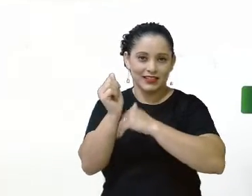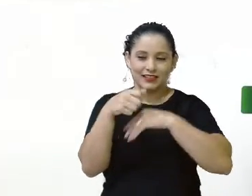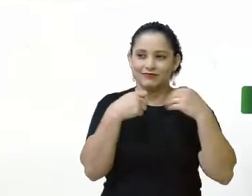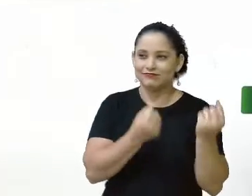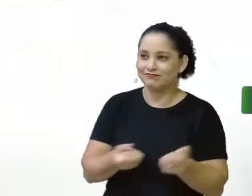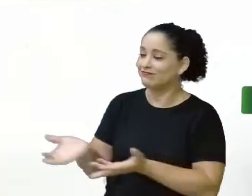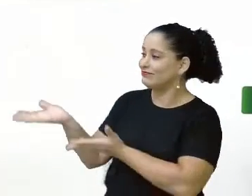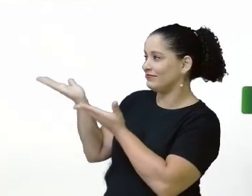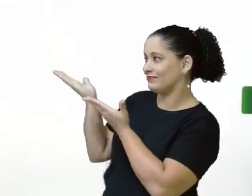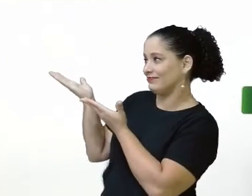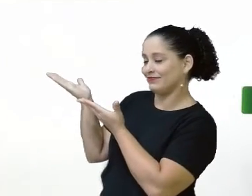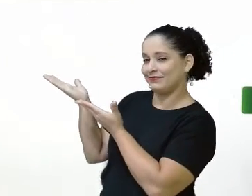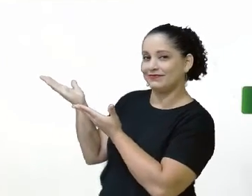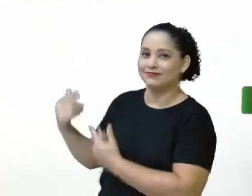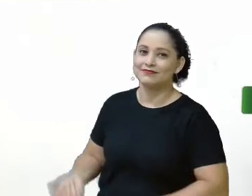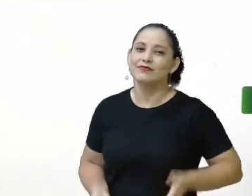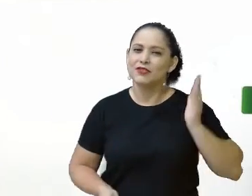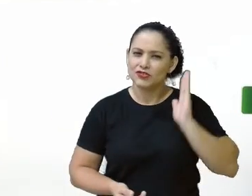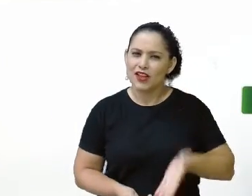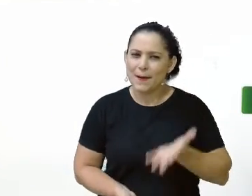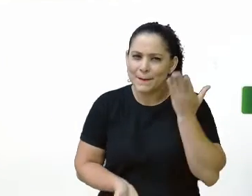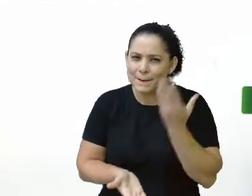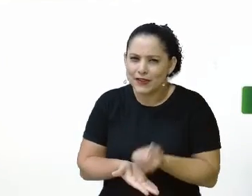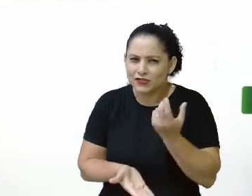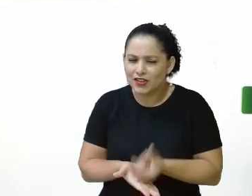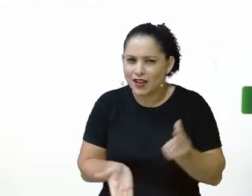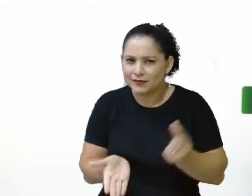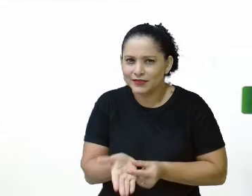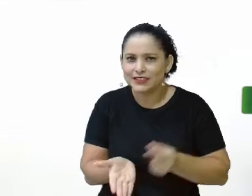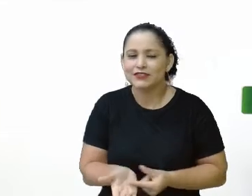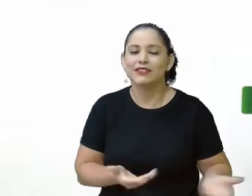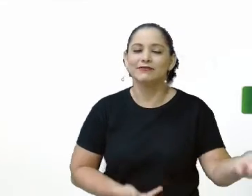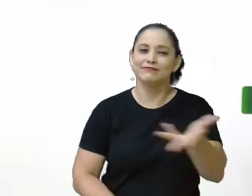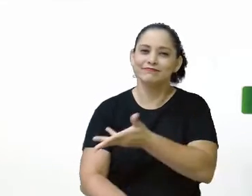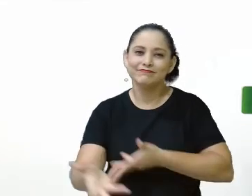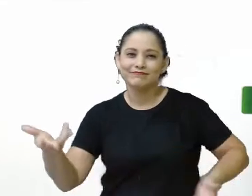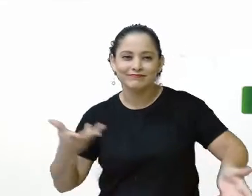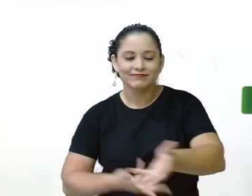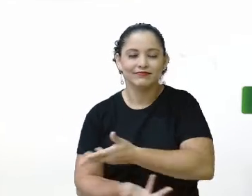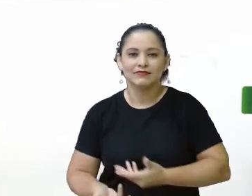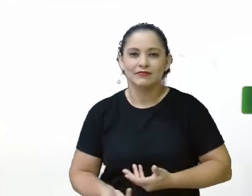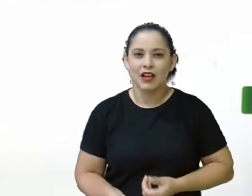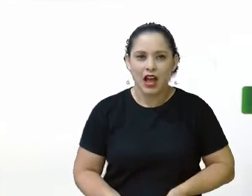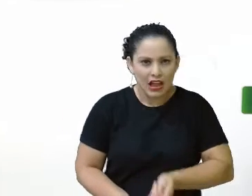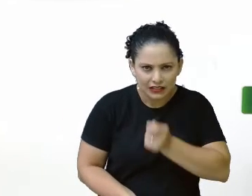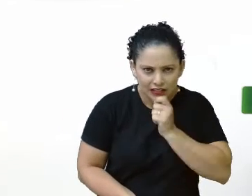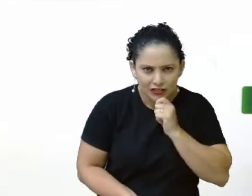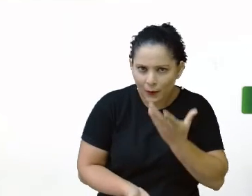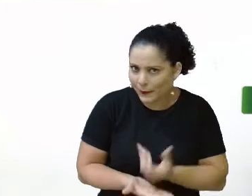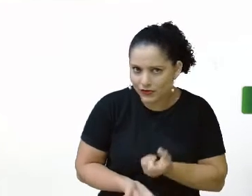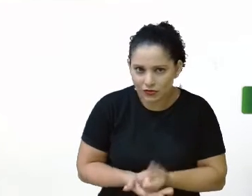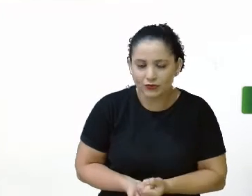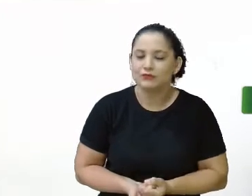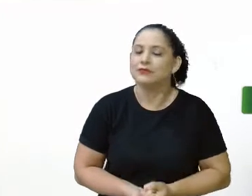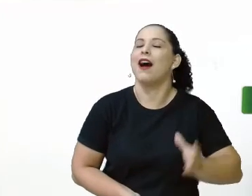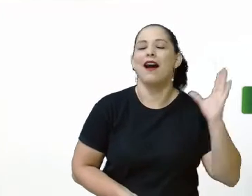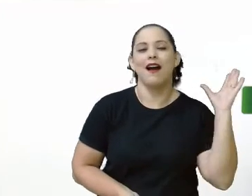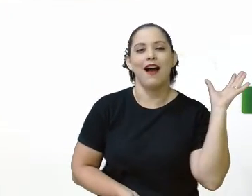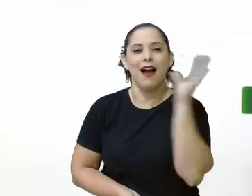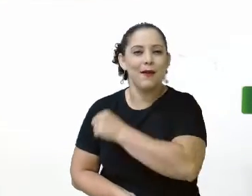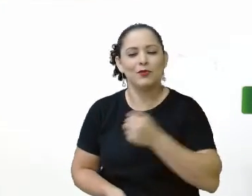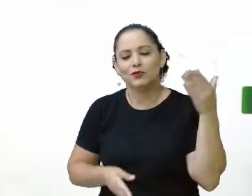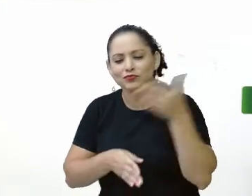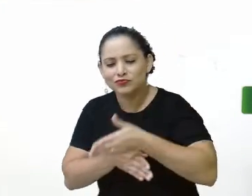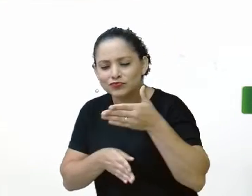e já começa a interagir comigo. Não baixou ainda? Perde tempo não. Baixa, manda